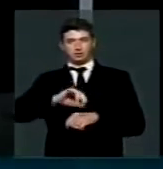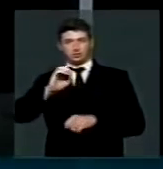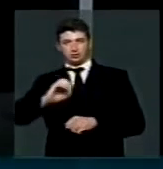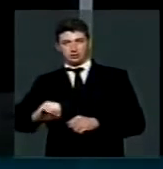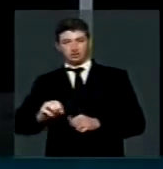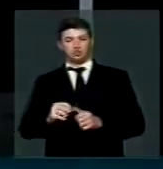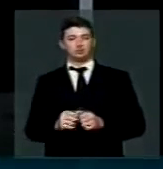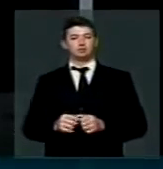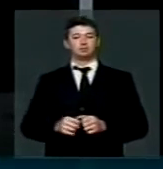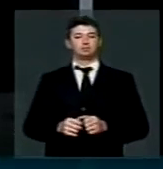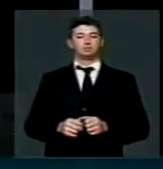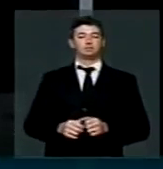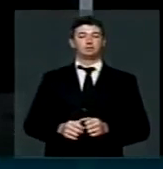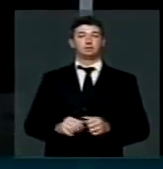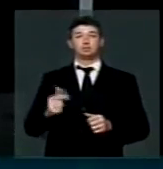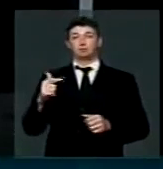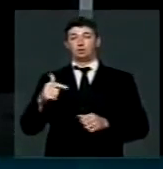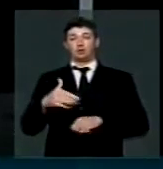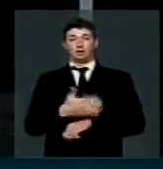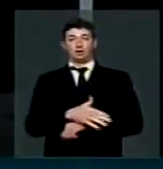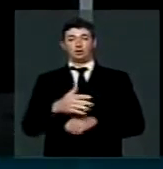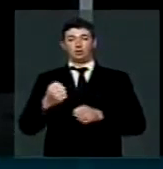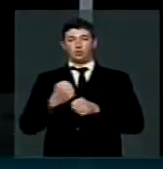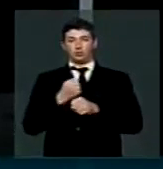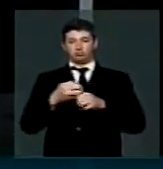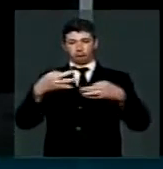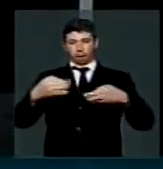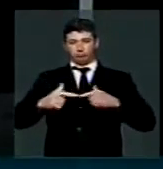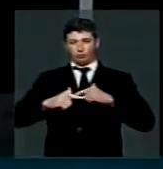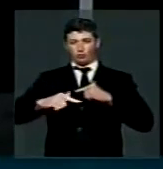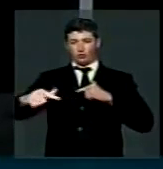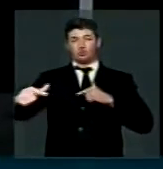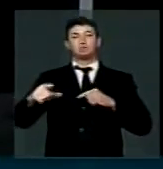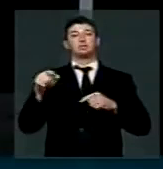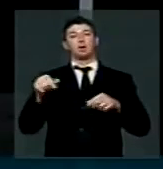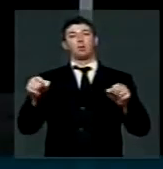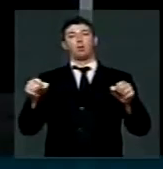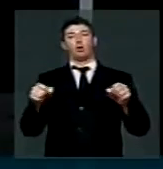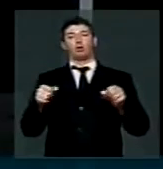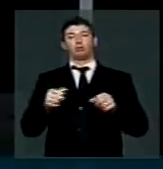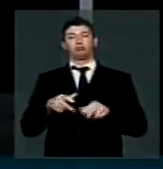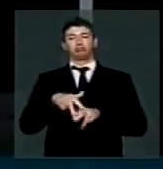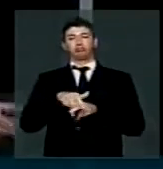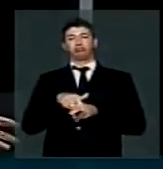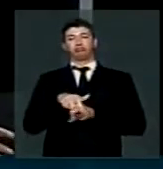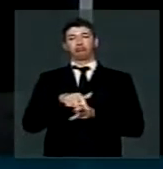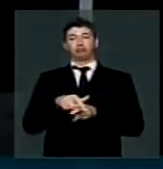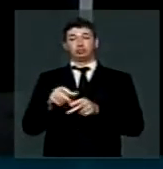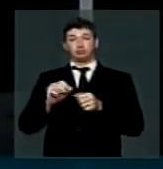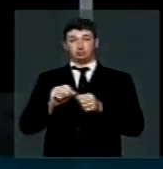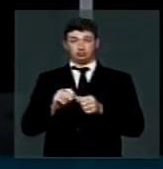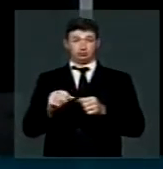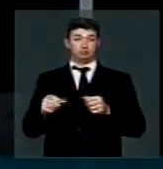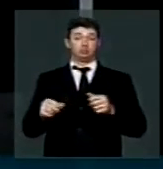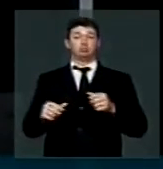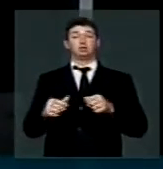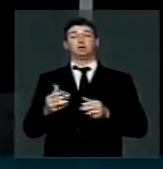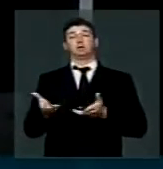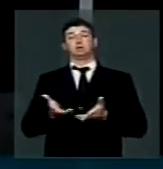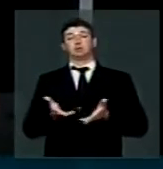Centro-Oeste, aonde não existem estradas vicinais. São esses mototaxistas que prestam um